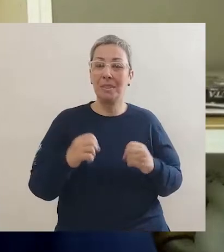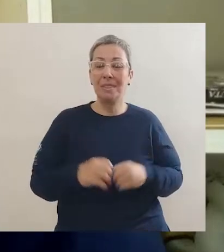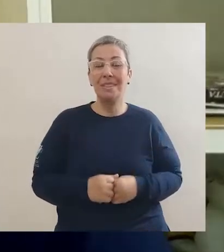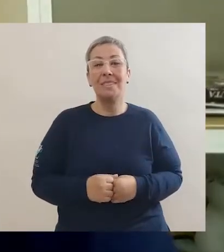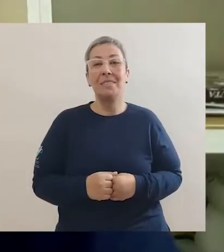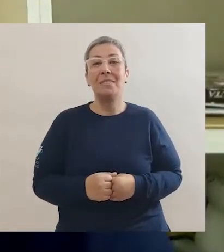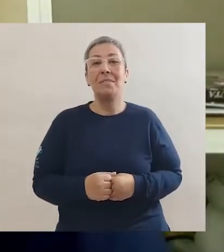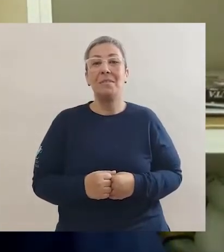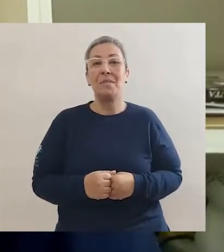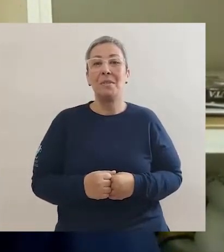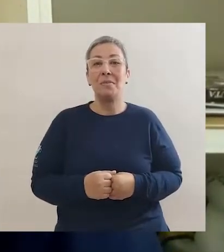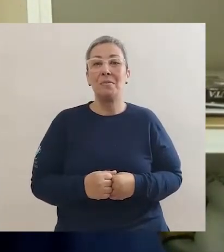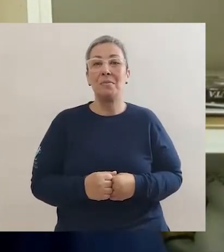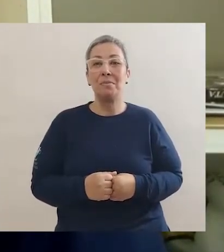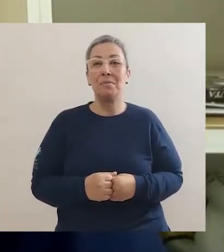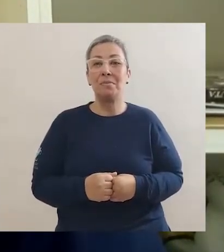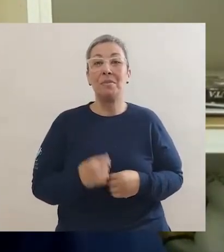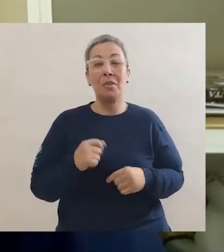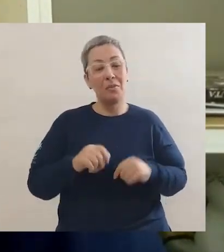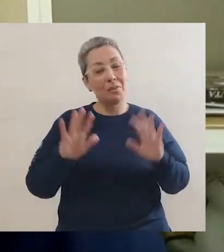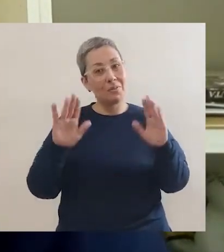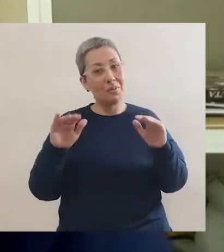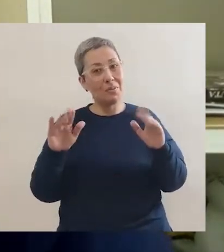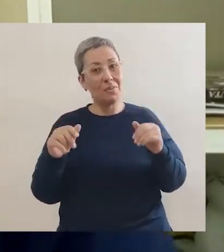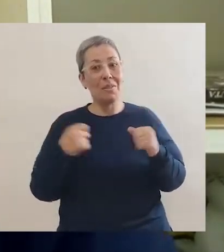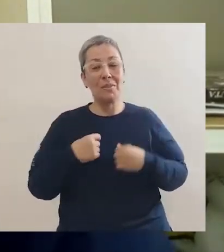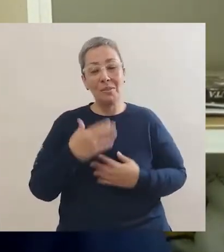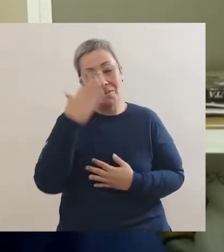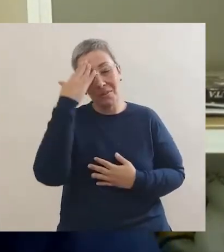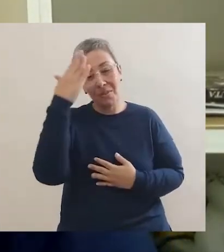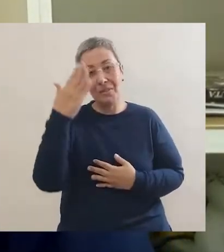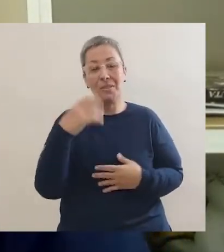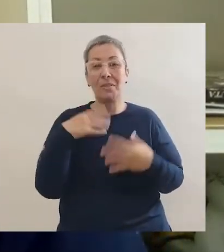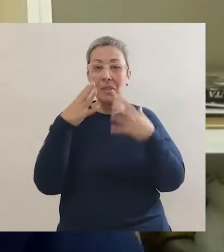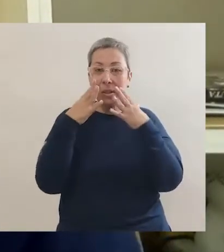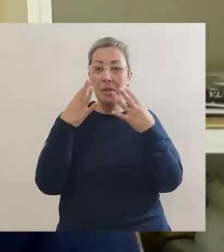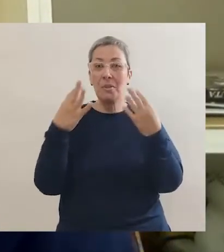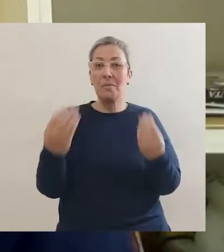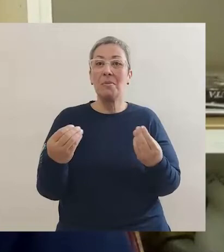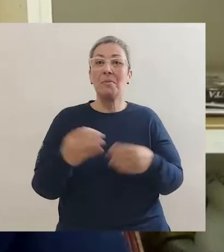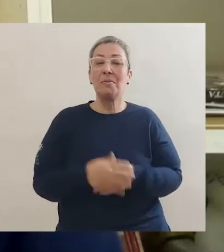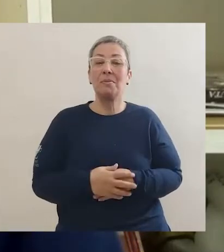14.947. O terceiro colocado tem quanto?